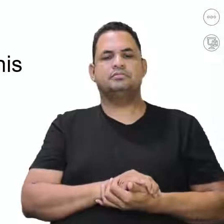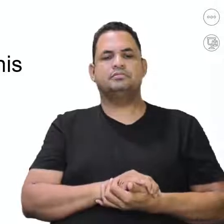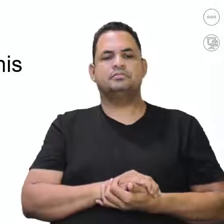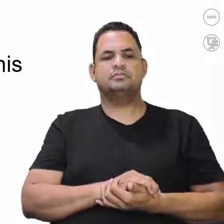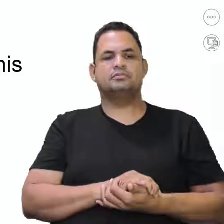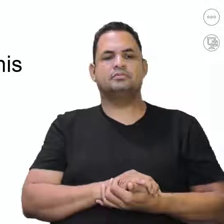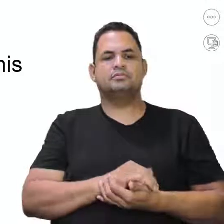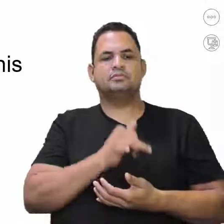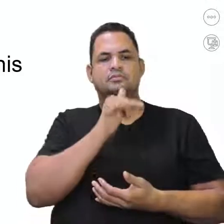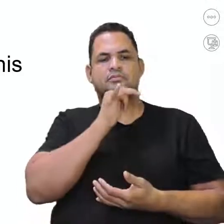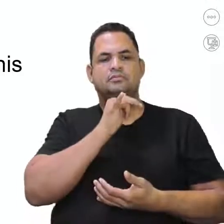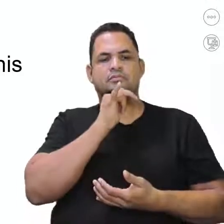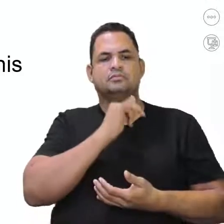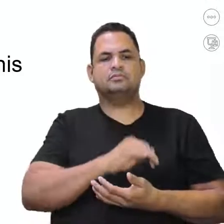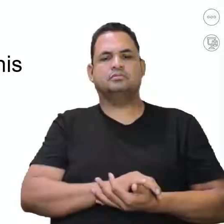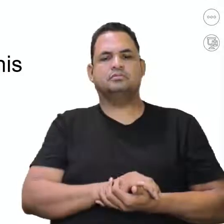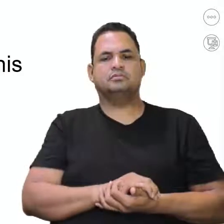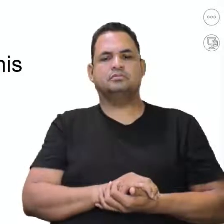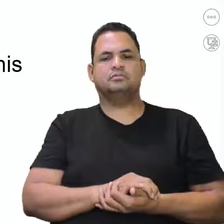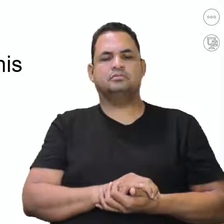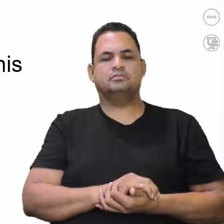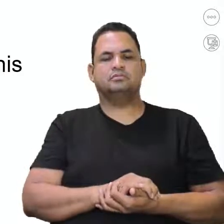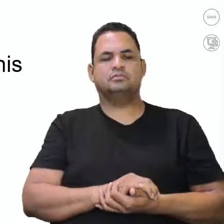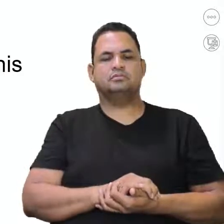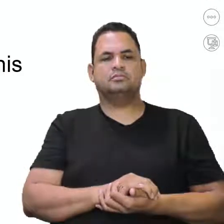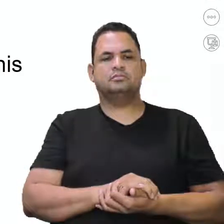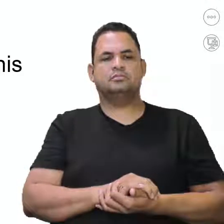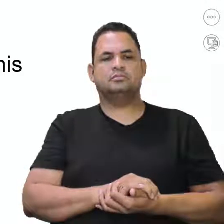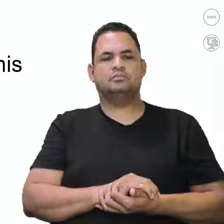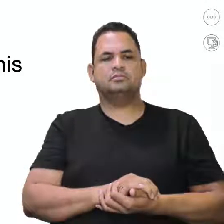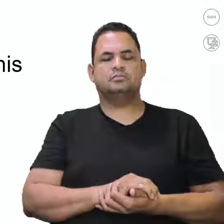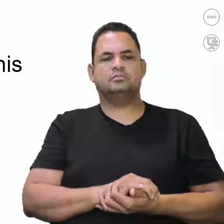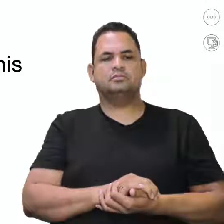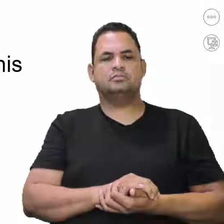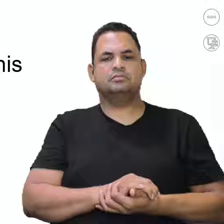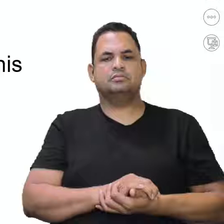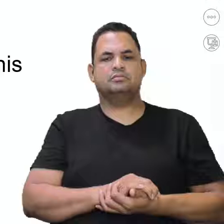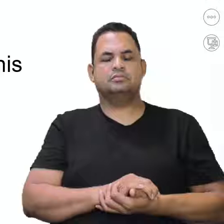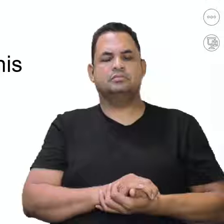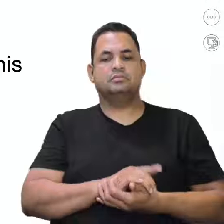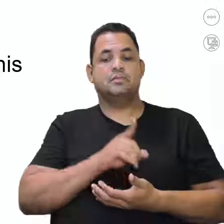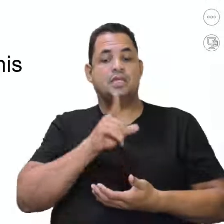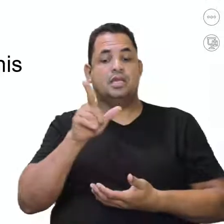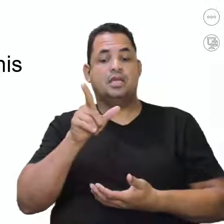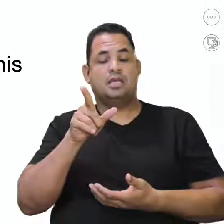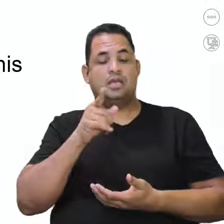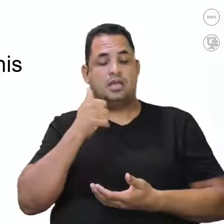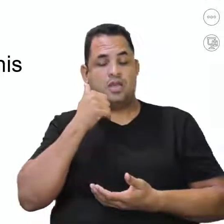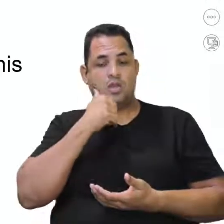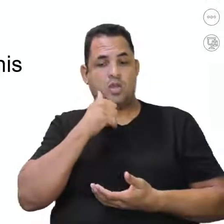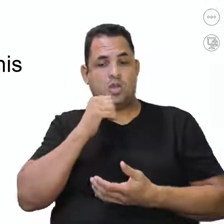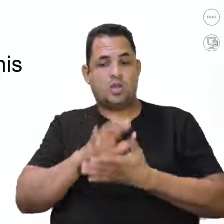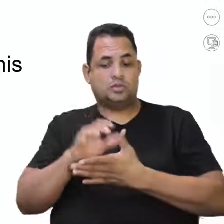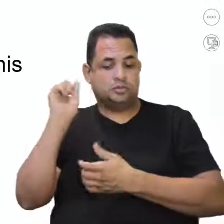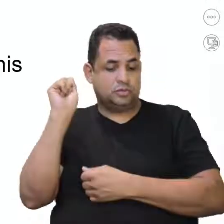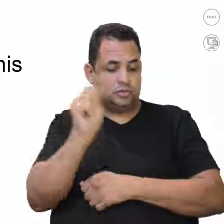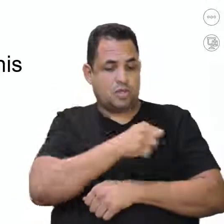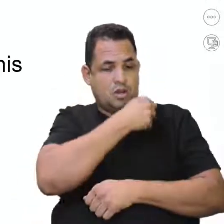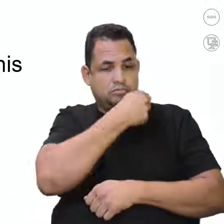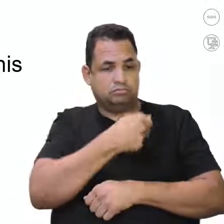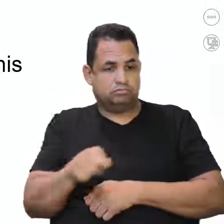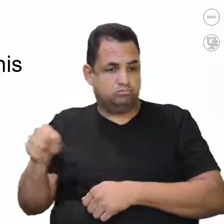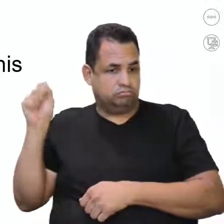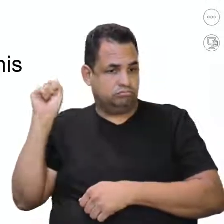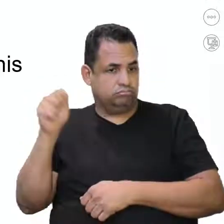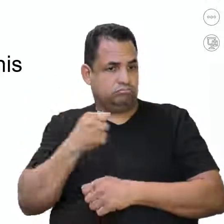olha esse exemplo aqui. He plays tennis every Saturday. Ele joga tênis todo